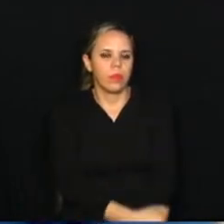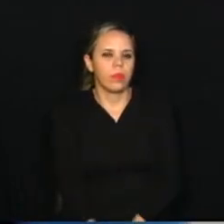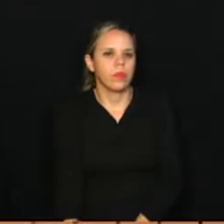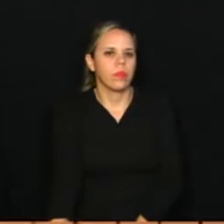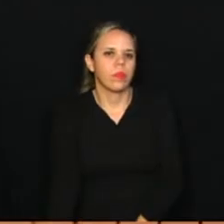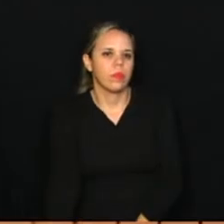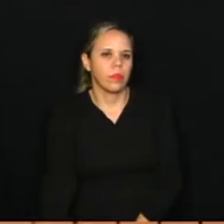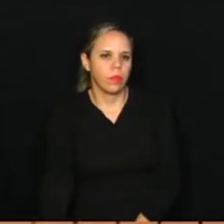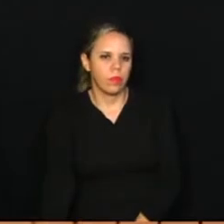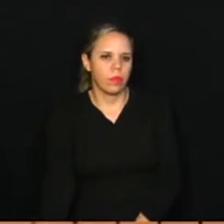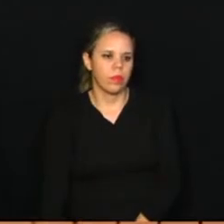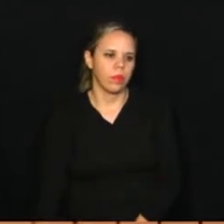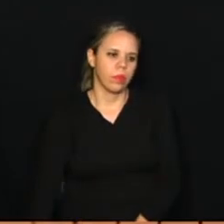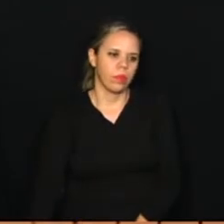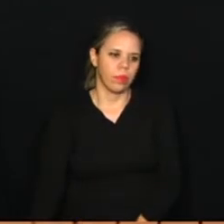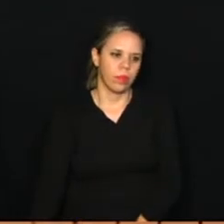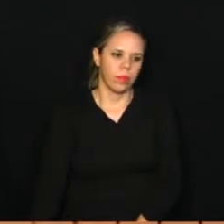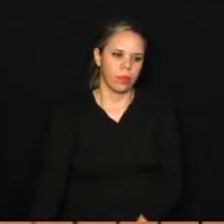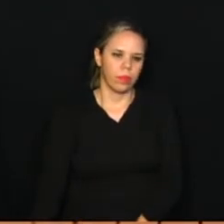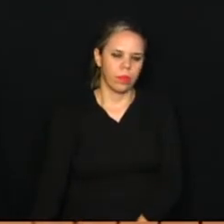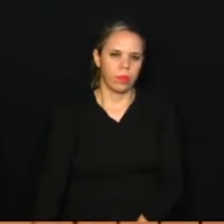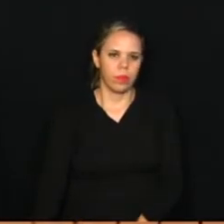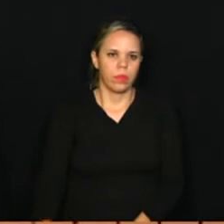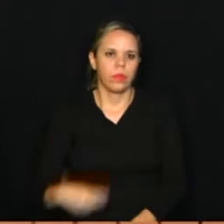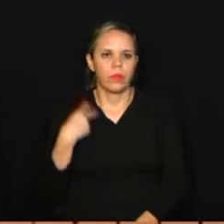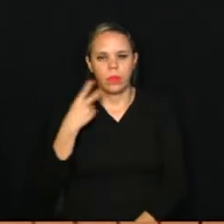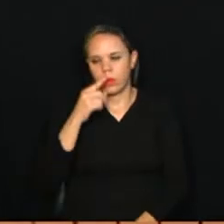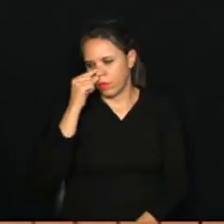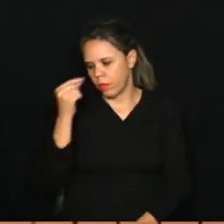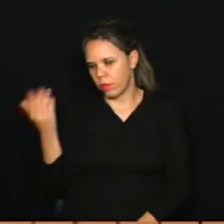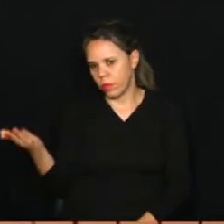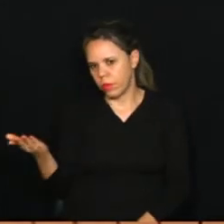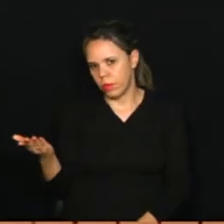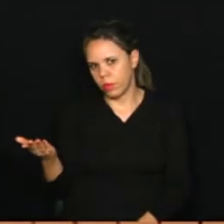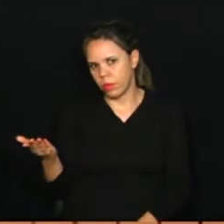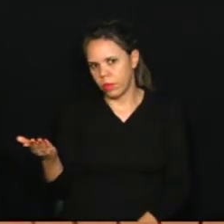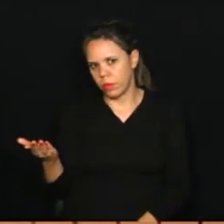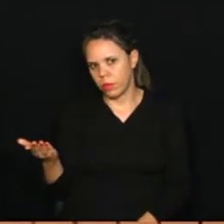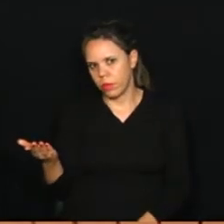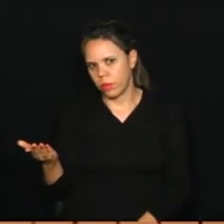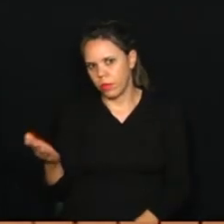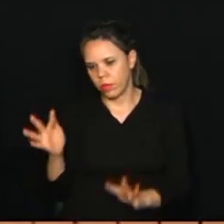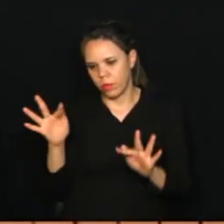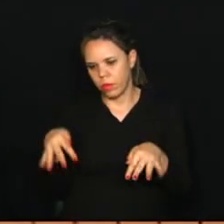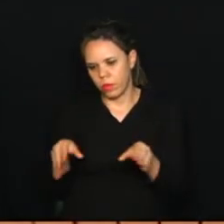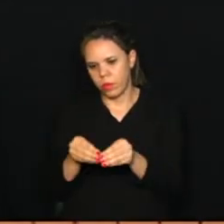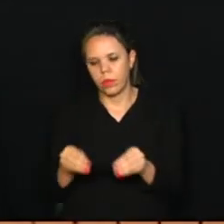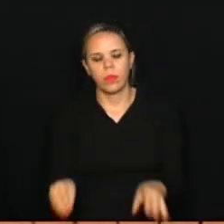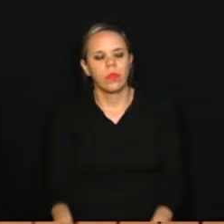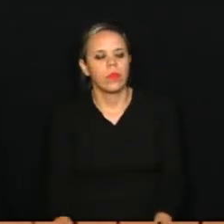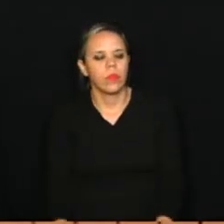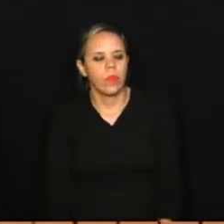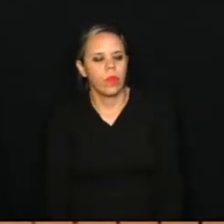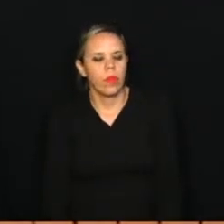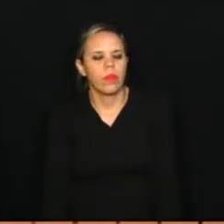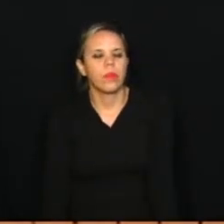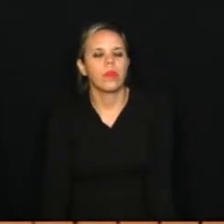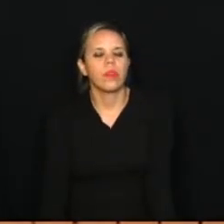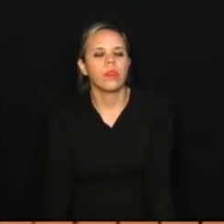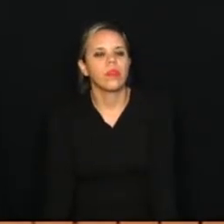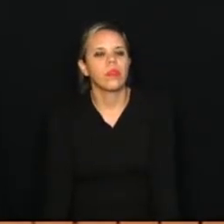Obrigado, Márcio. Então, eu Passo agora para o vereador Arnaldo Salvetti fazer as considerações finais.